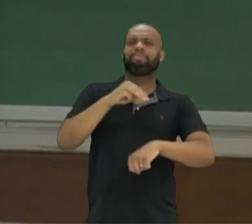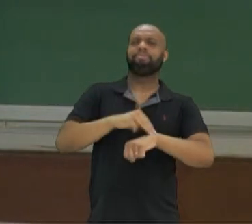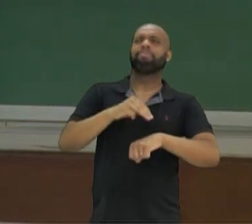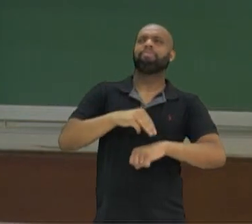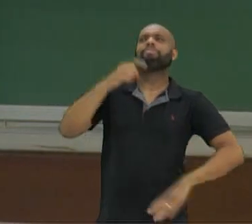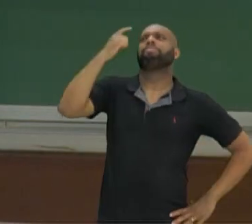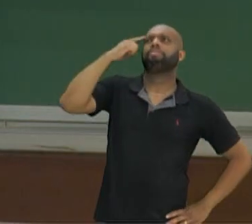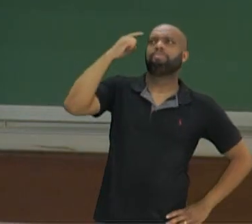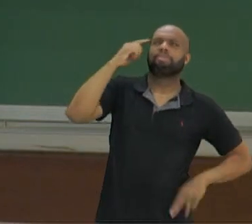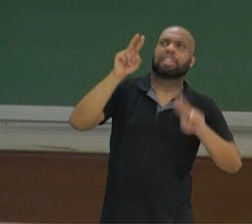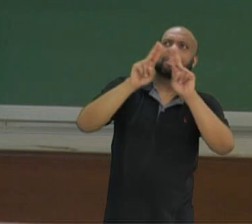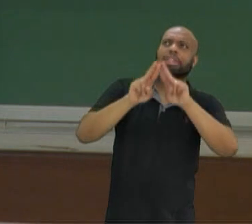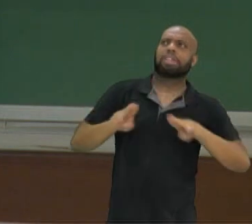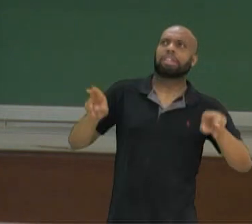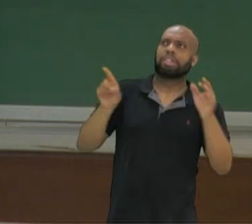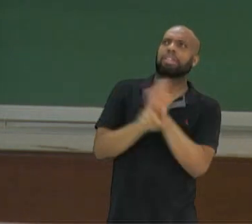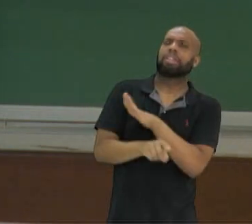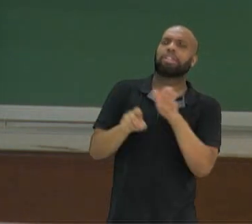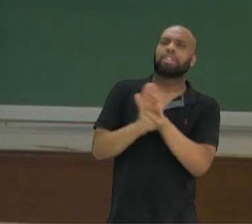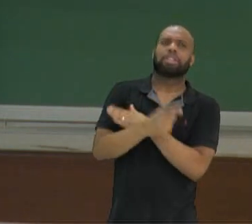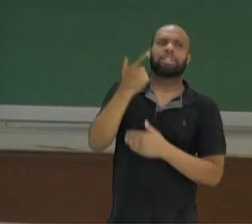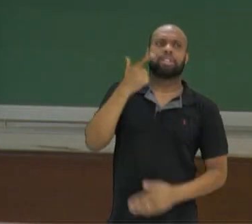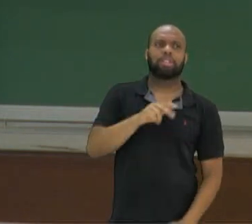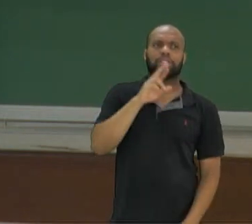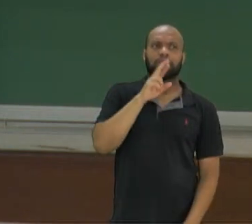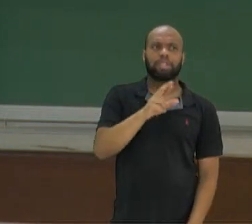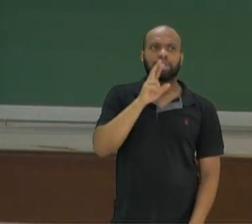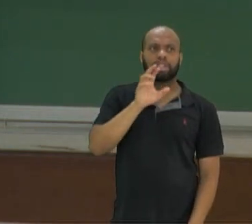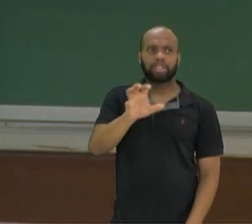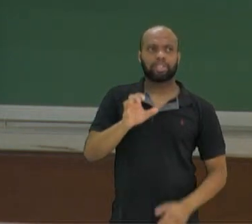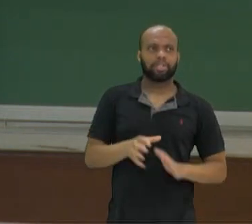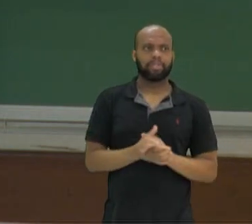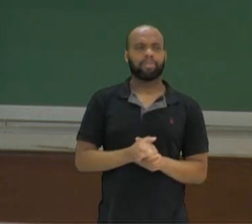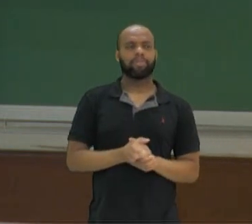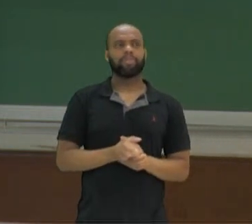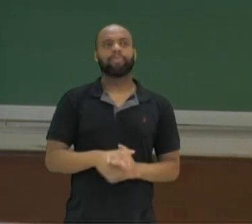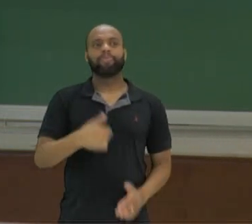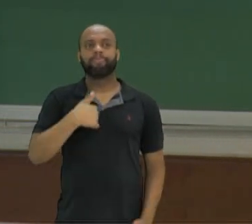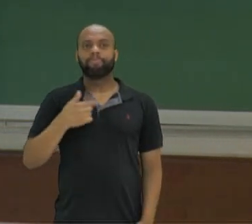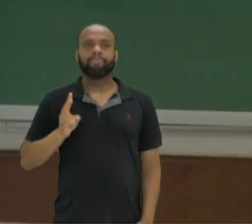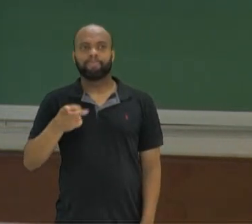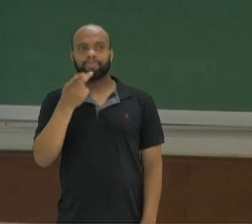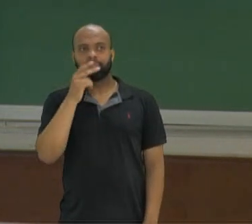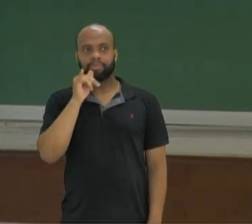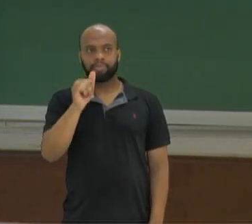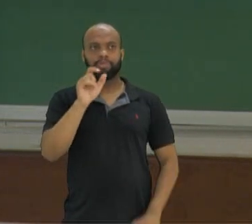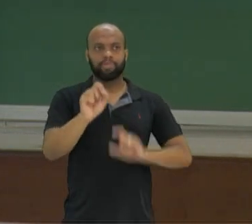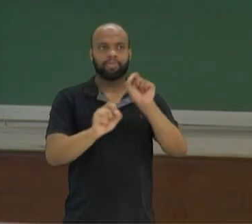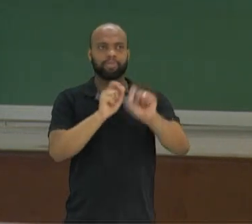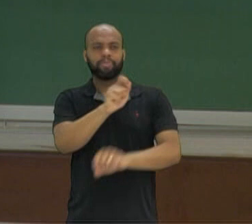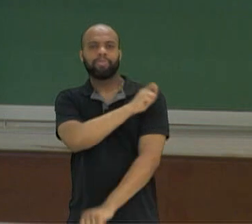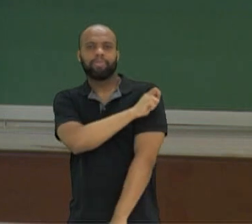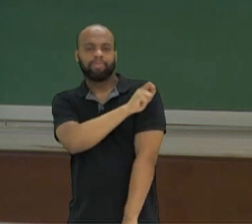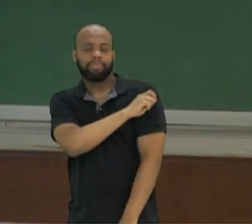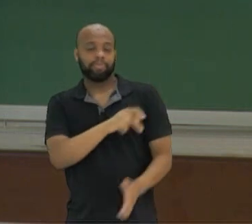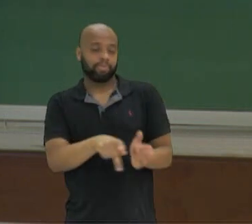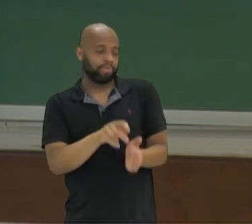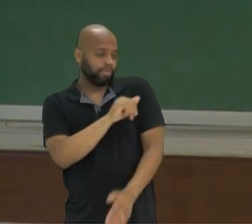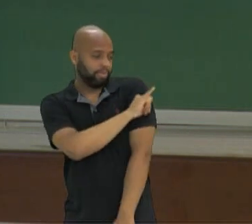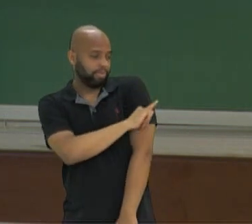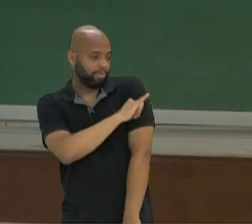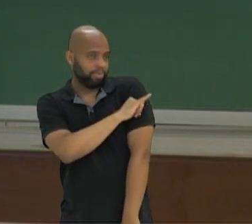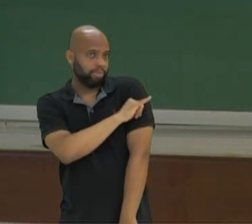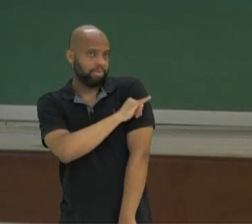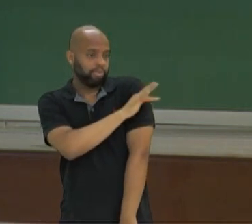da Federal de Santa Catarina para chegar nessa raiz quadrada. Eu sempre falo para os meus alunos do Fundamental,